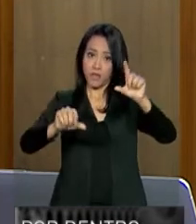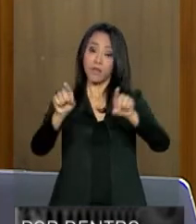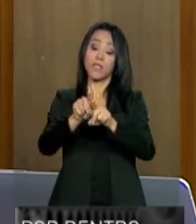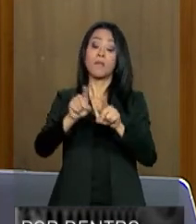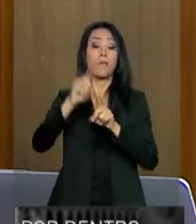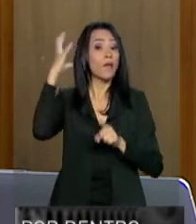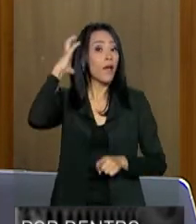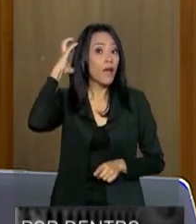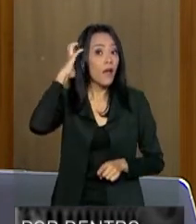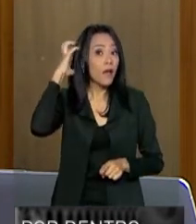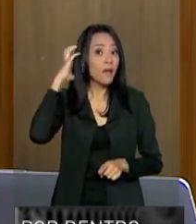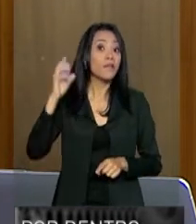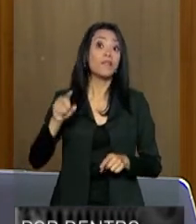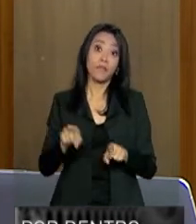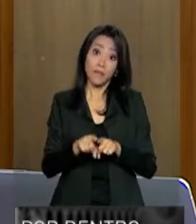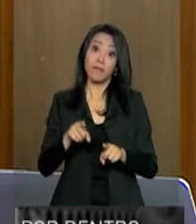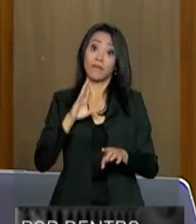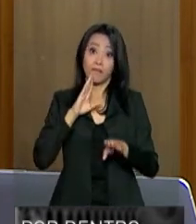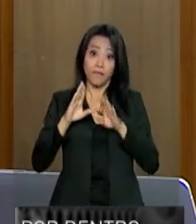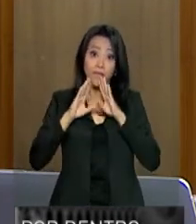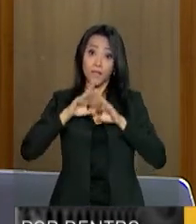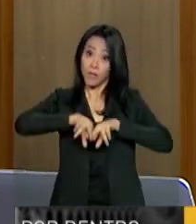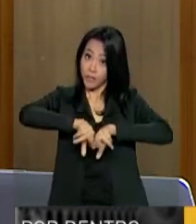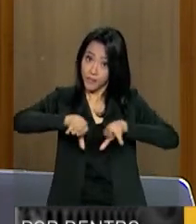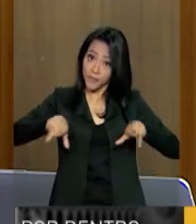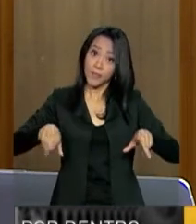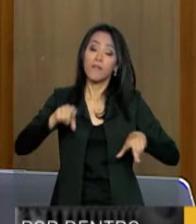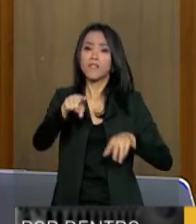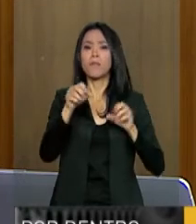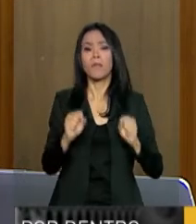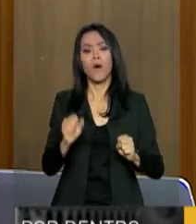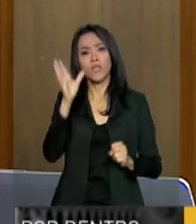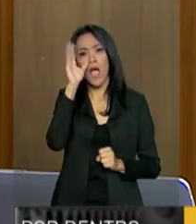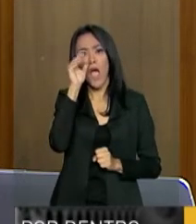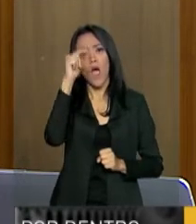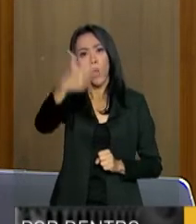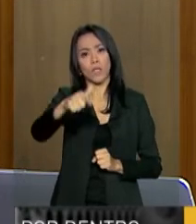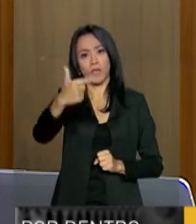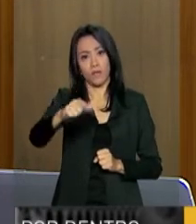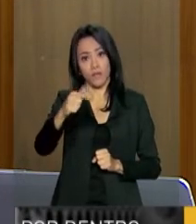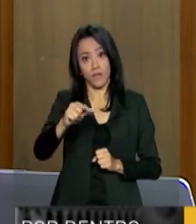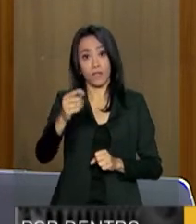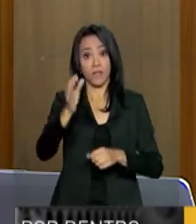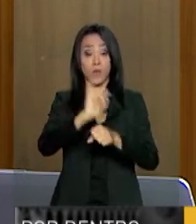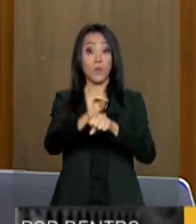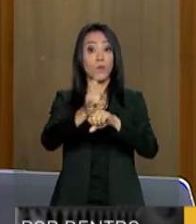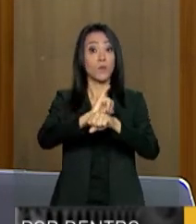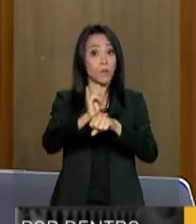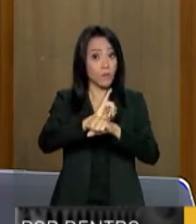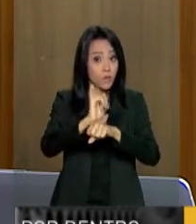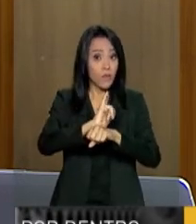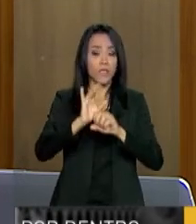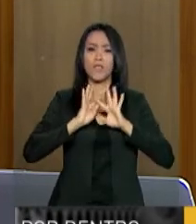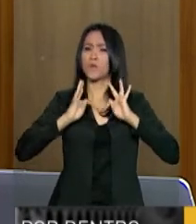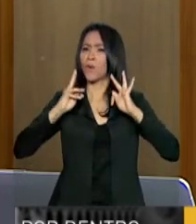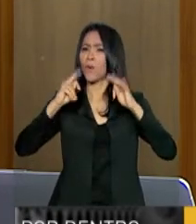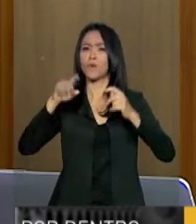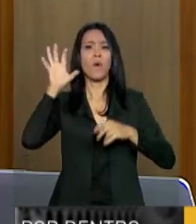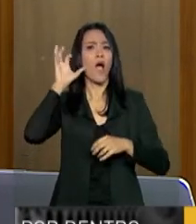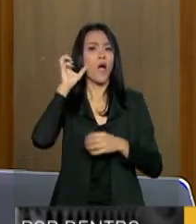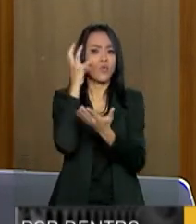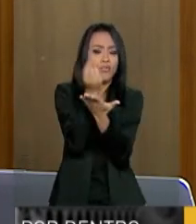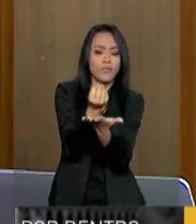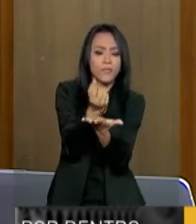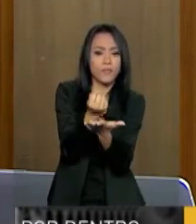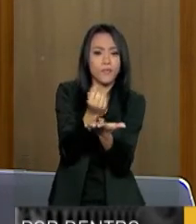rádio também pelas redes sociais você pode rever o programa no canal da tv nbr no youtube e o áudio completo também está disponível no